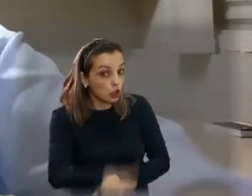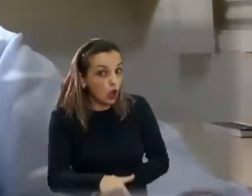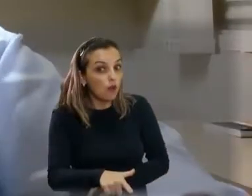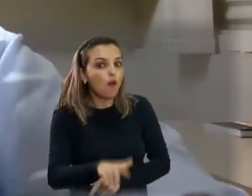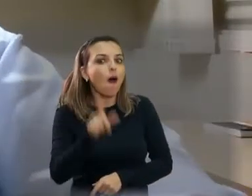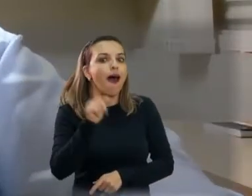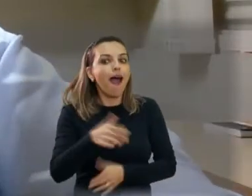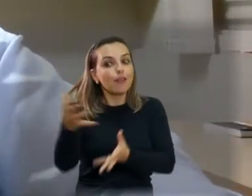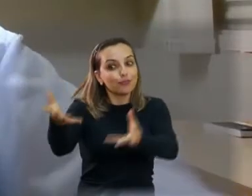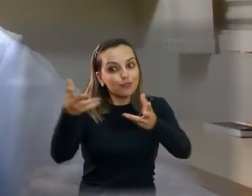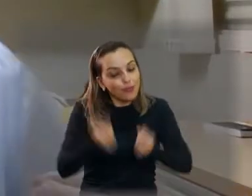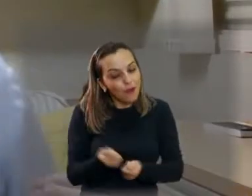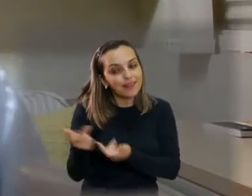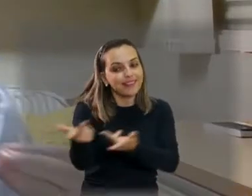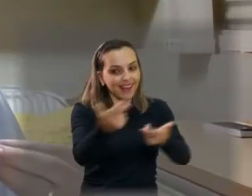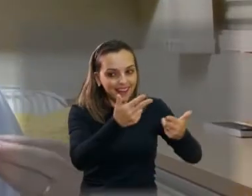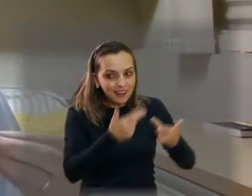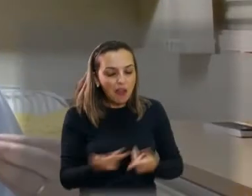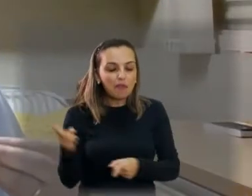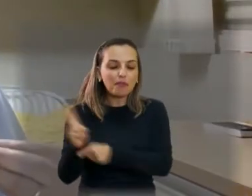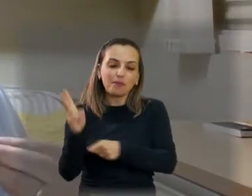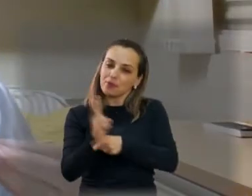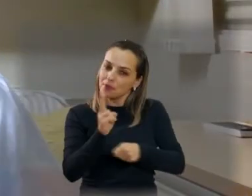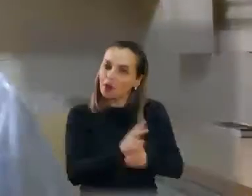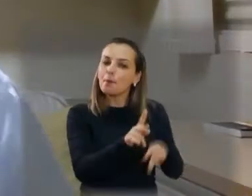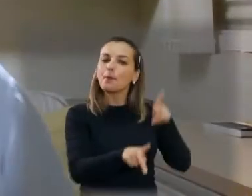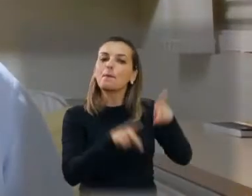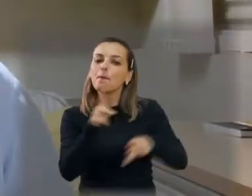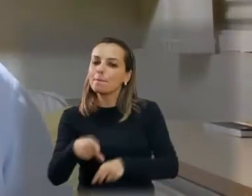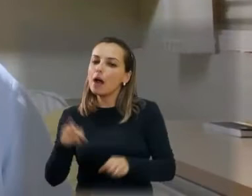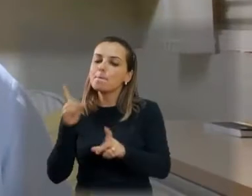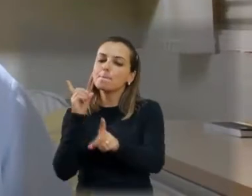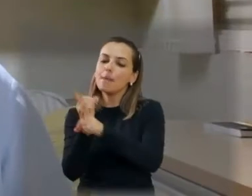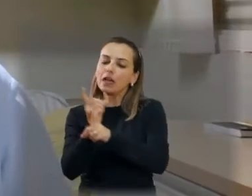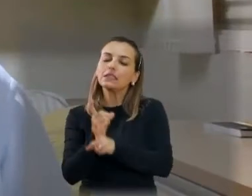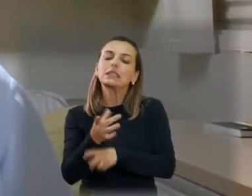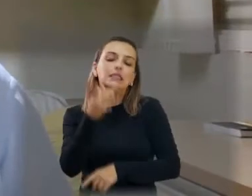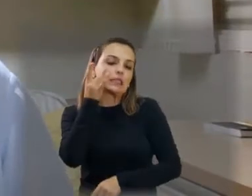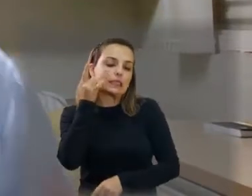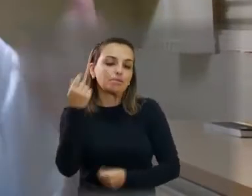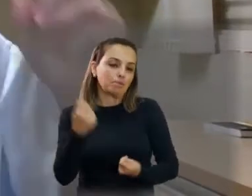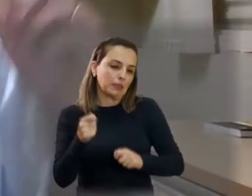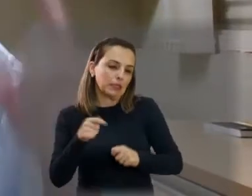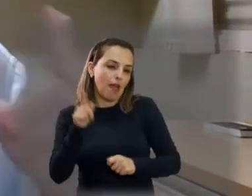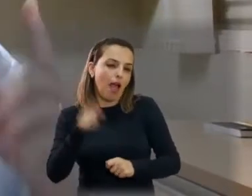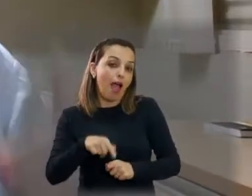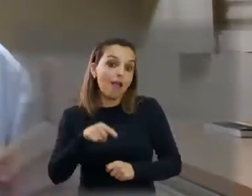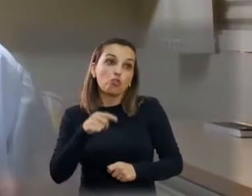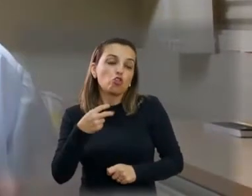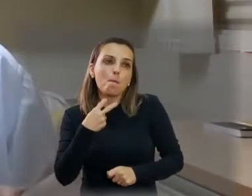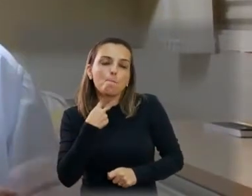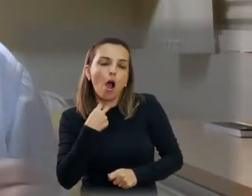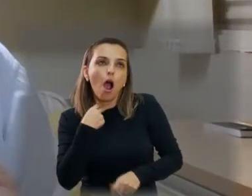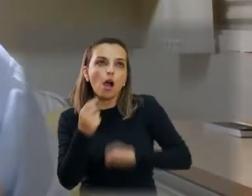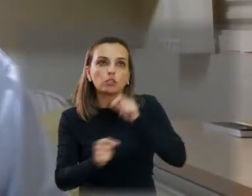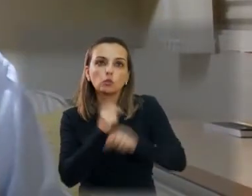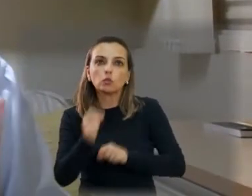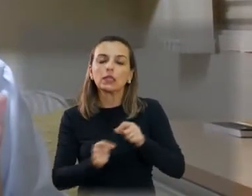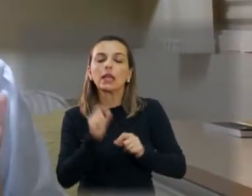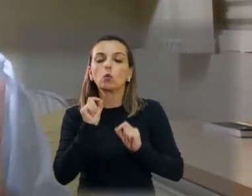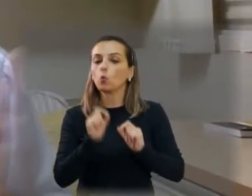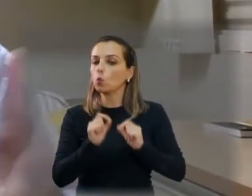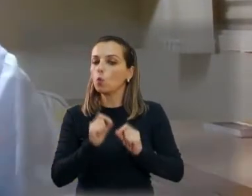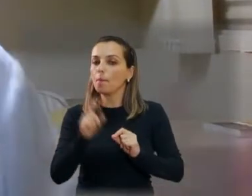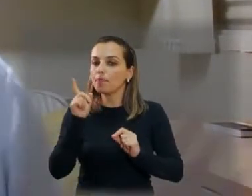esse mesmo acolhimento e cuidado com a população nesses atendimentos presenciais, para não nos limitarmos, Tainara,